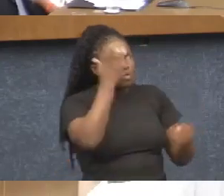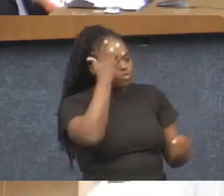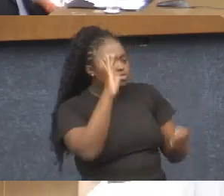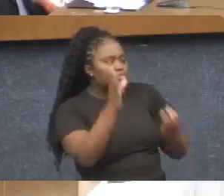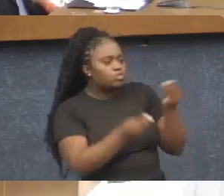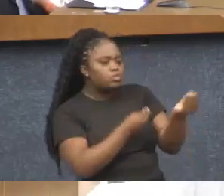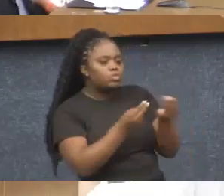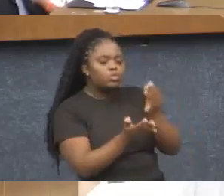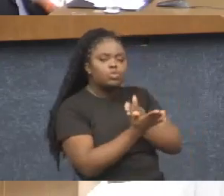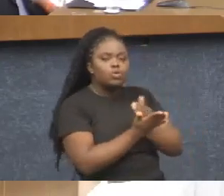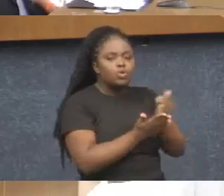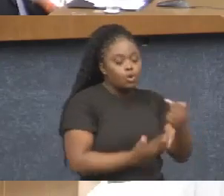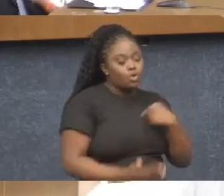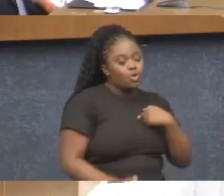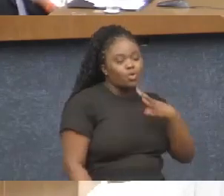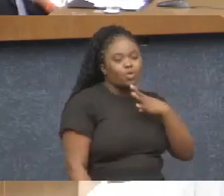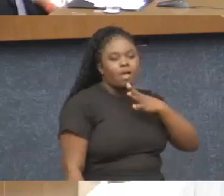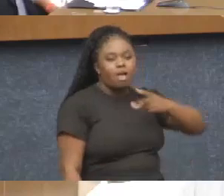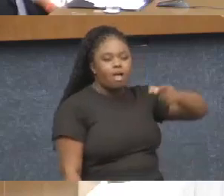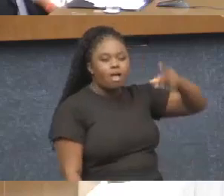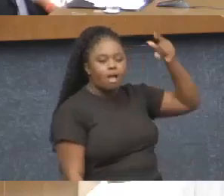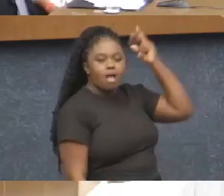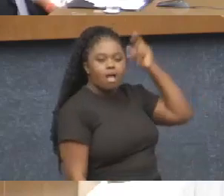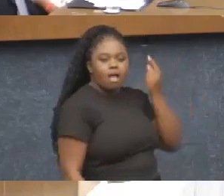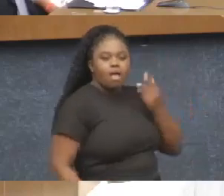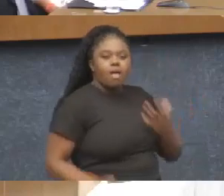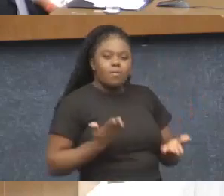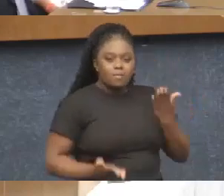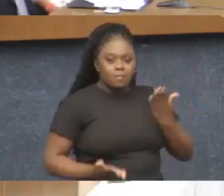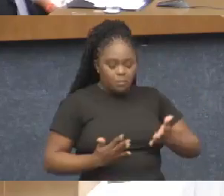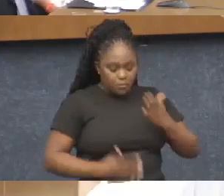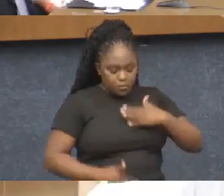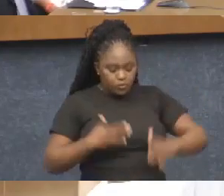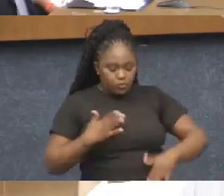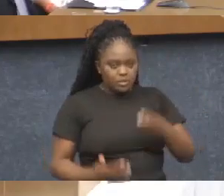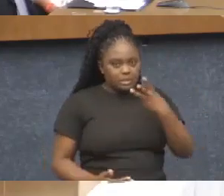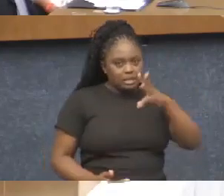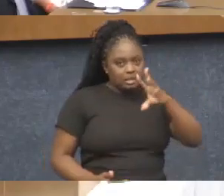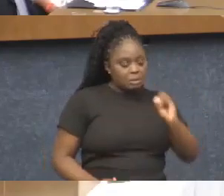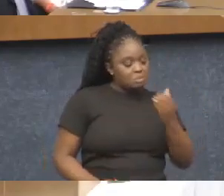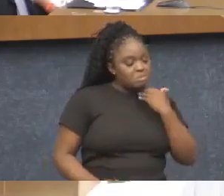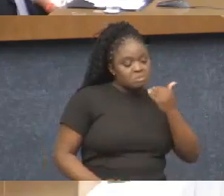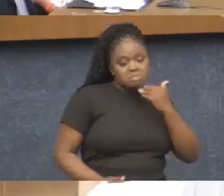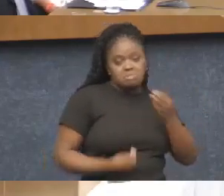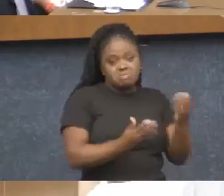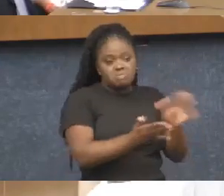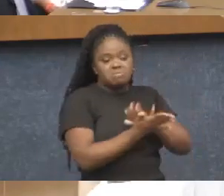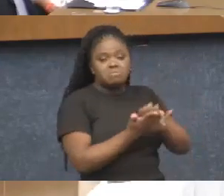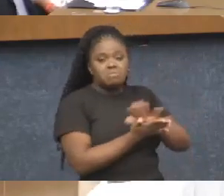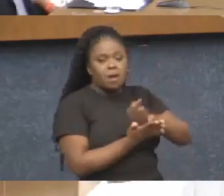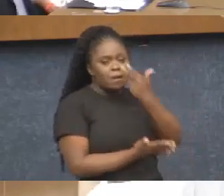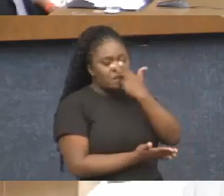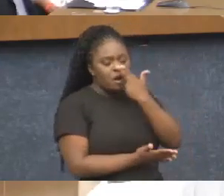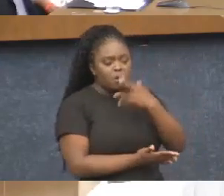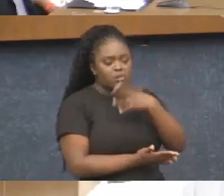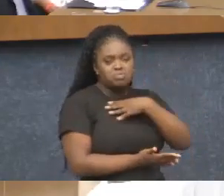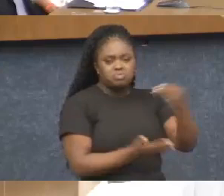gente começou. Eu conheci lá atrás, pesava uns 30 quilos, ninguém dava nada por ele, parecia um filhote de Cruz